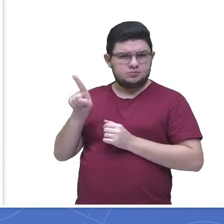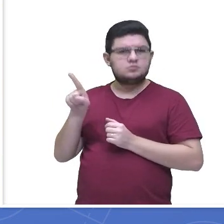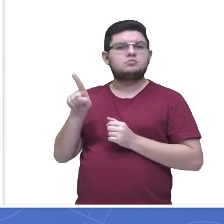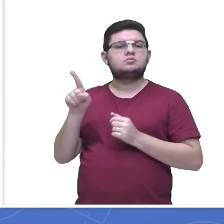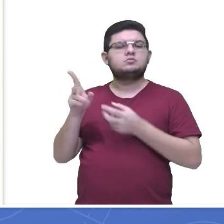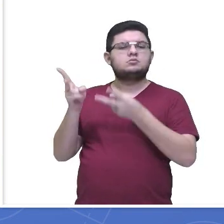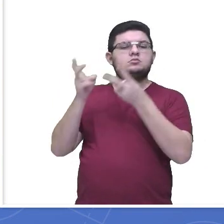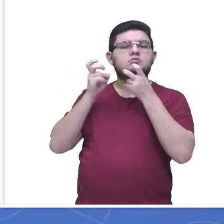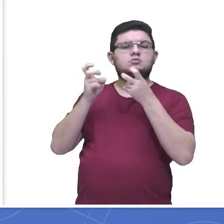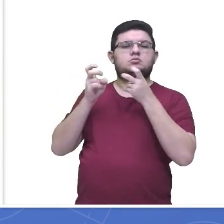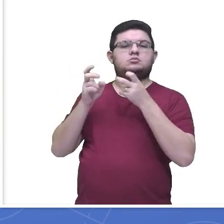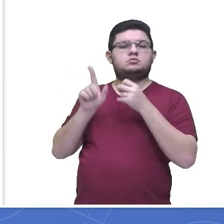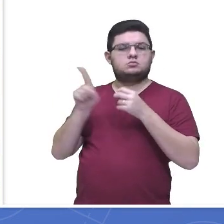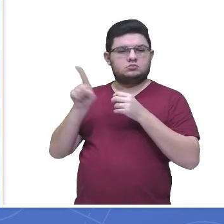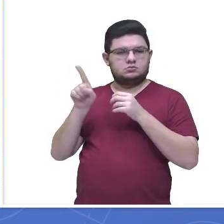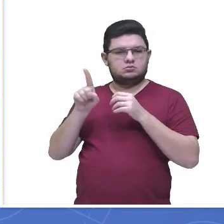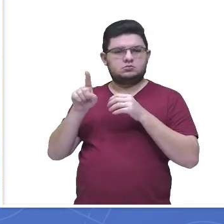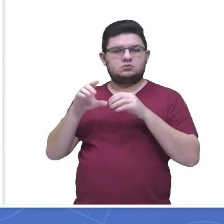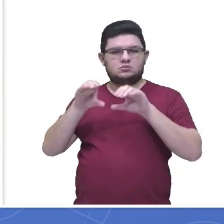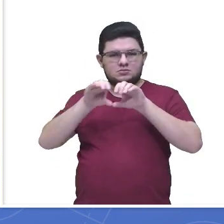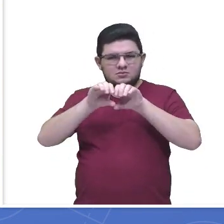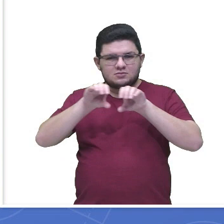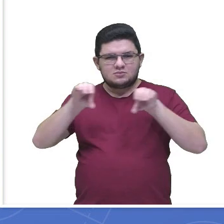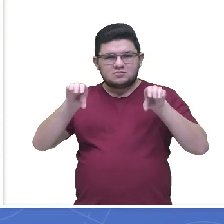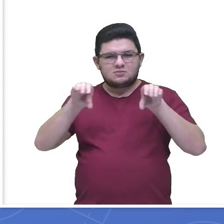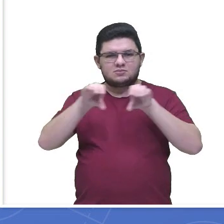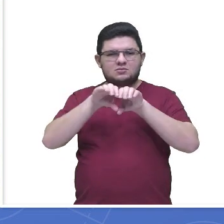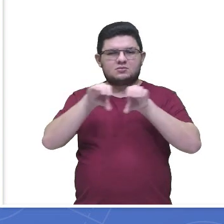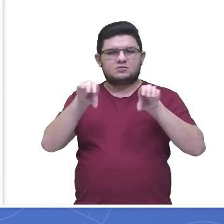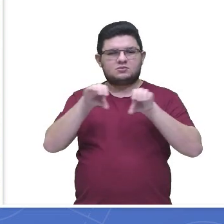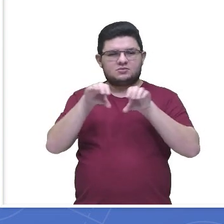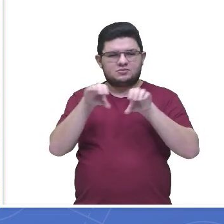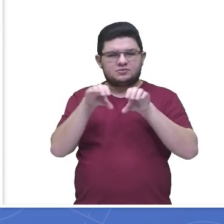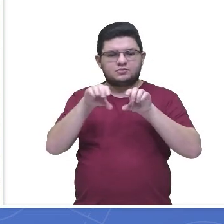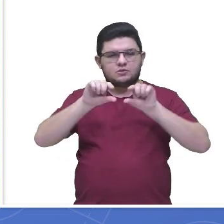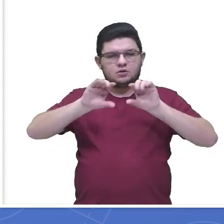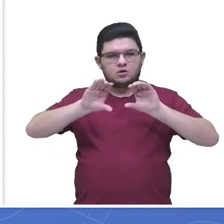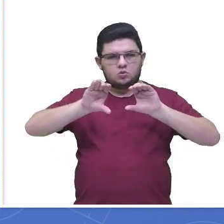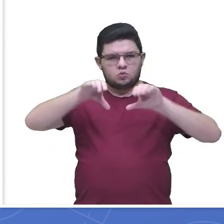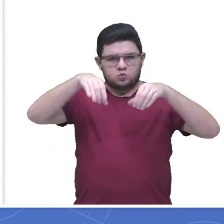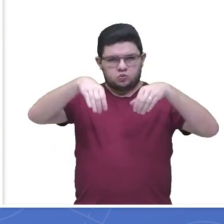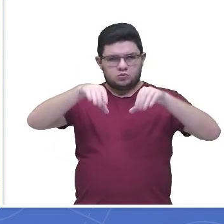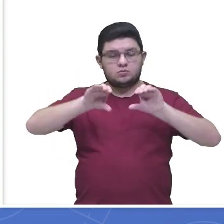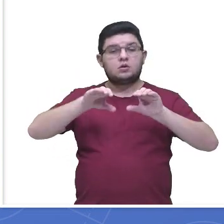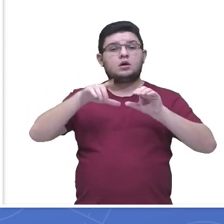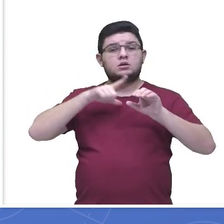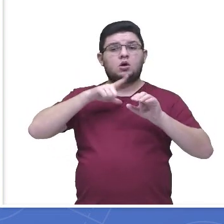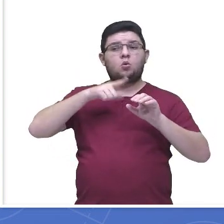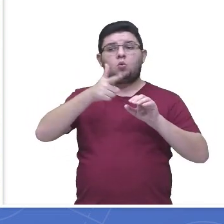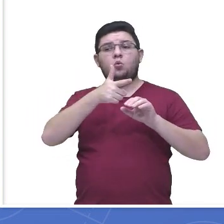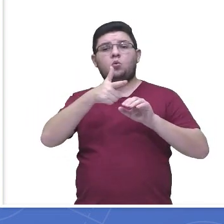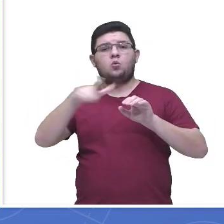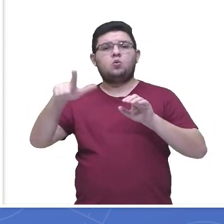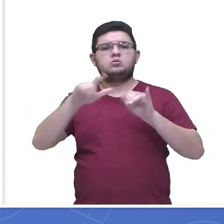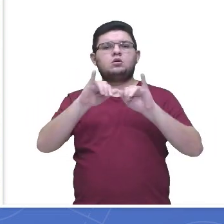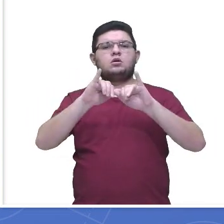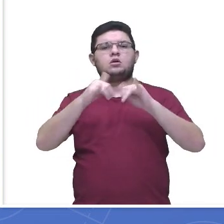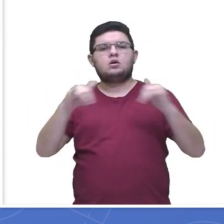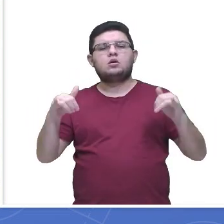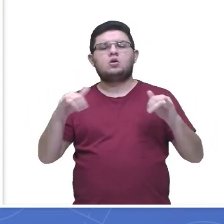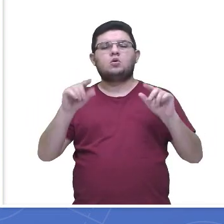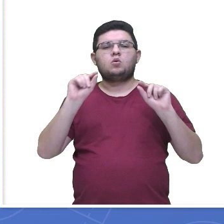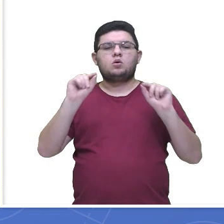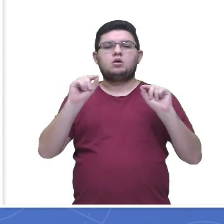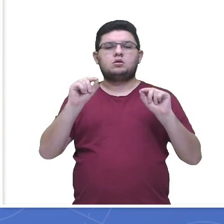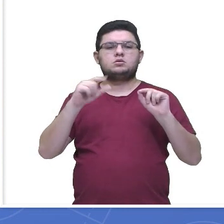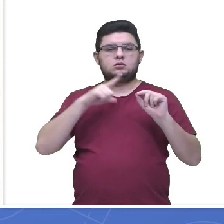observando desse formato, nós vamos encontrar bactérias, né, com formatos arredondados, né, que são os